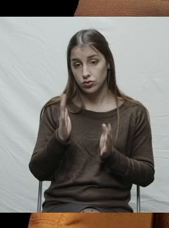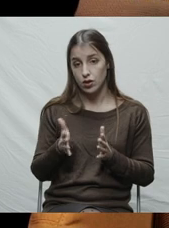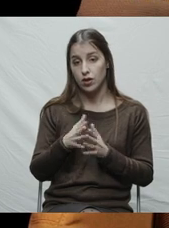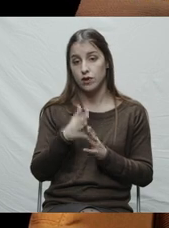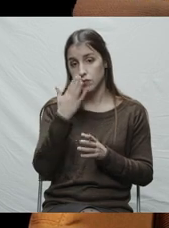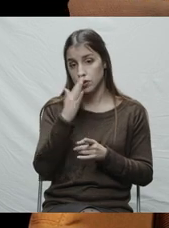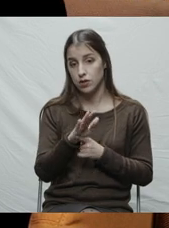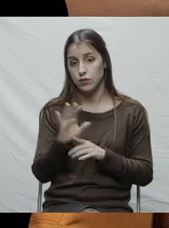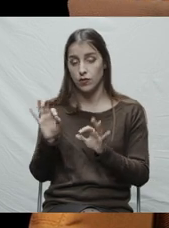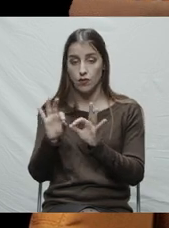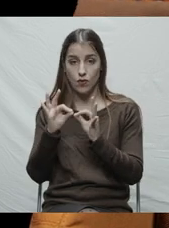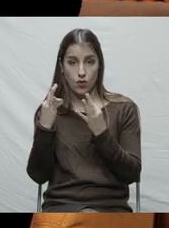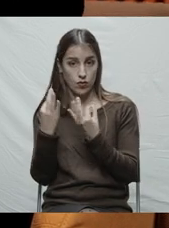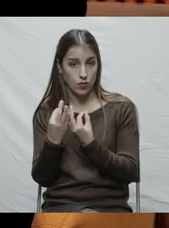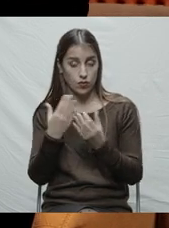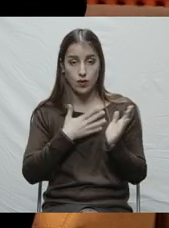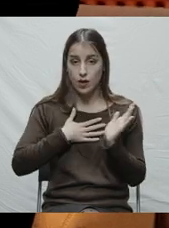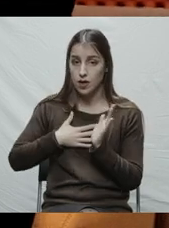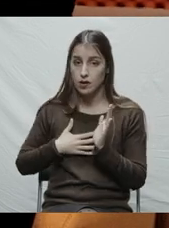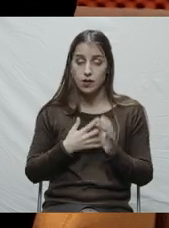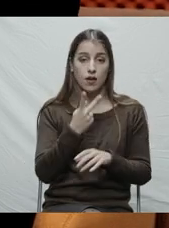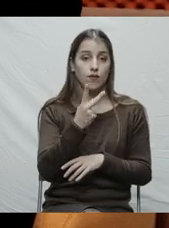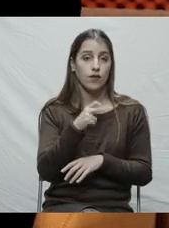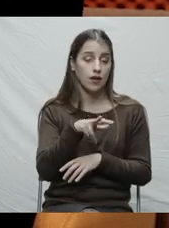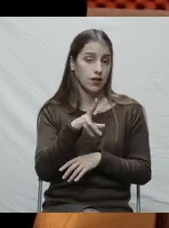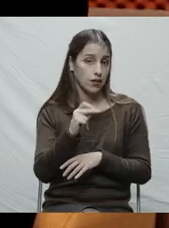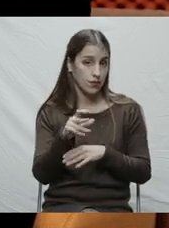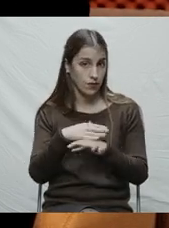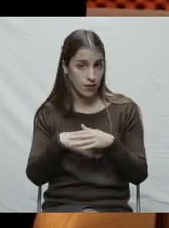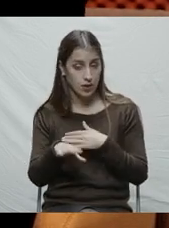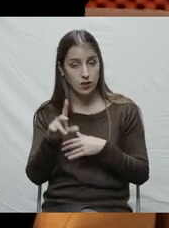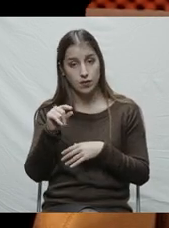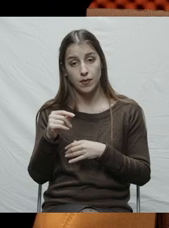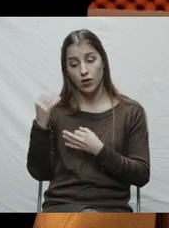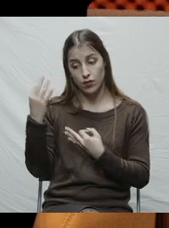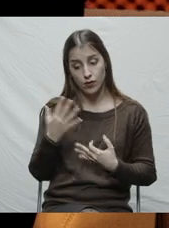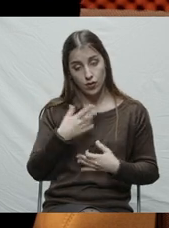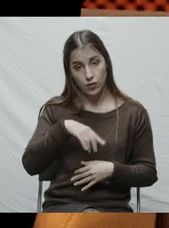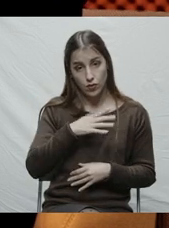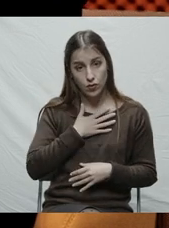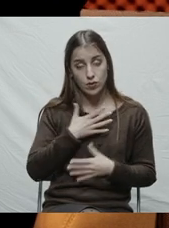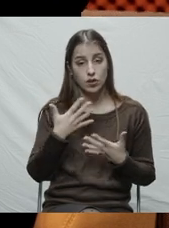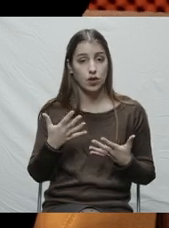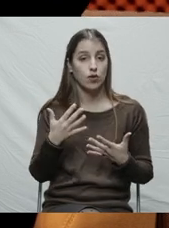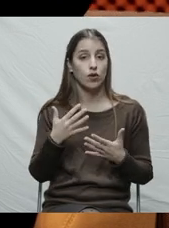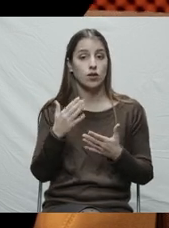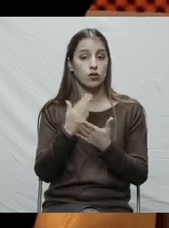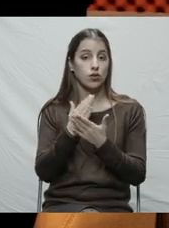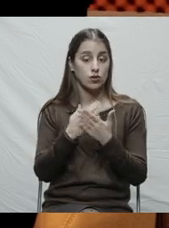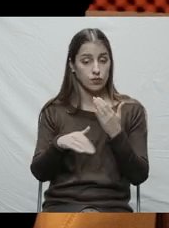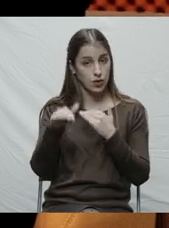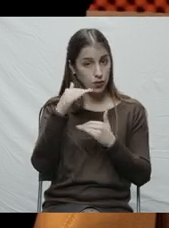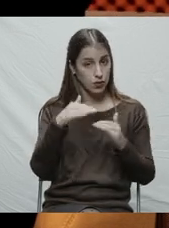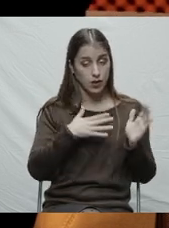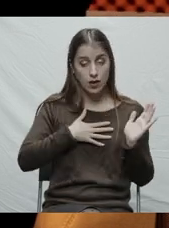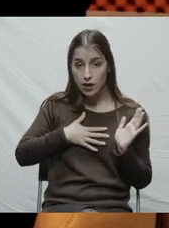tipo como no Fórum Dança, quando a Vânia fez e nos convidou para dar aulas, ou no FAIC, ou agora na Escola Superior de Dança, Exato. mas